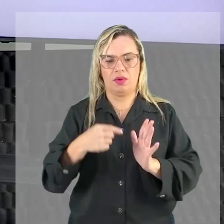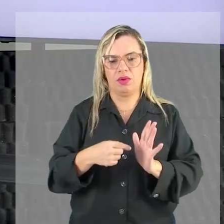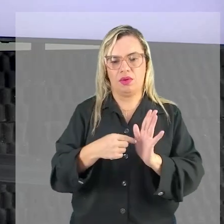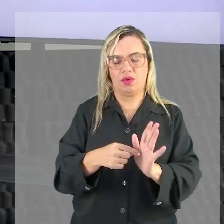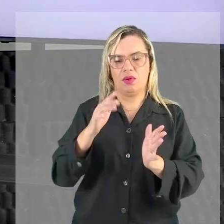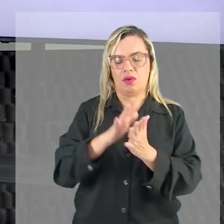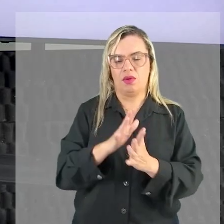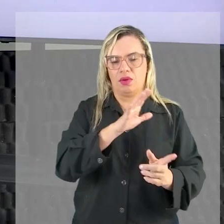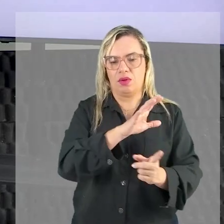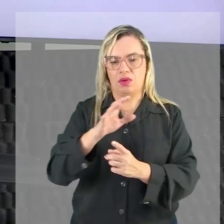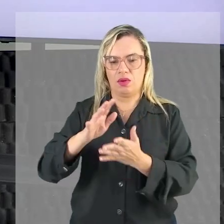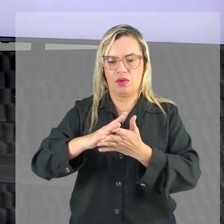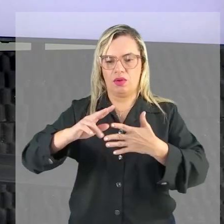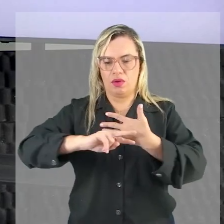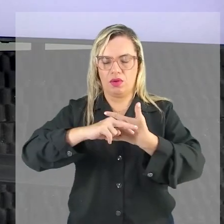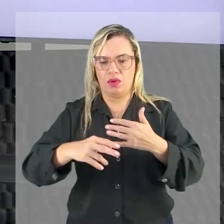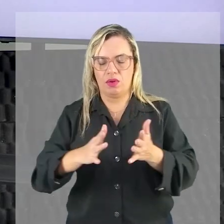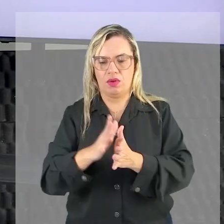impacta a realização de práticas